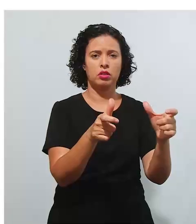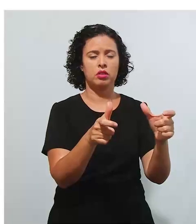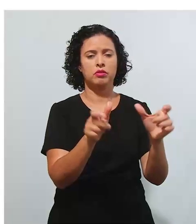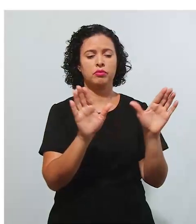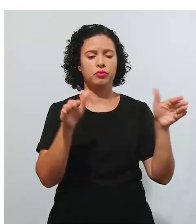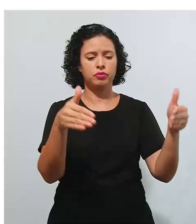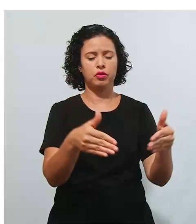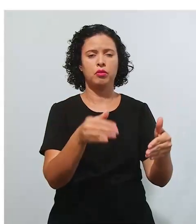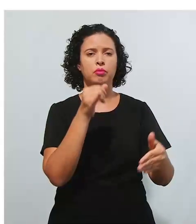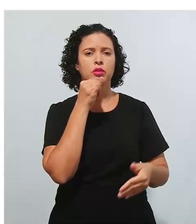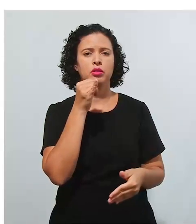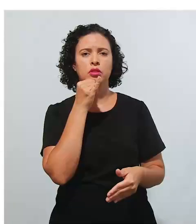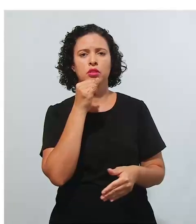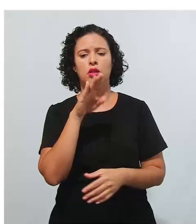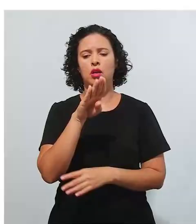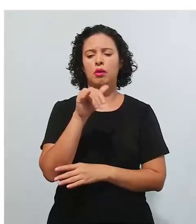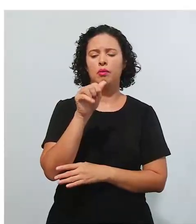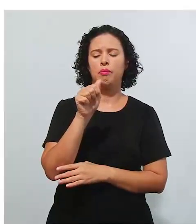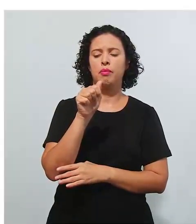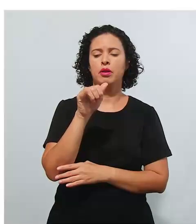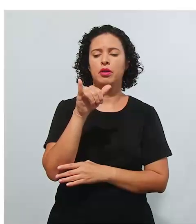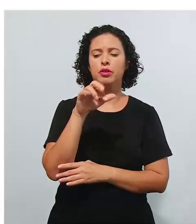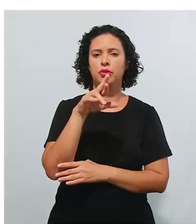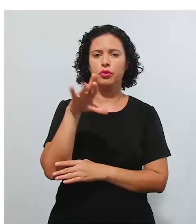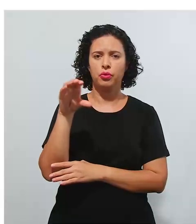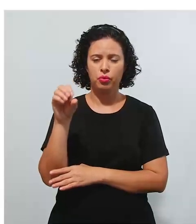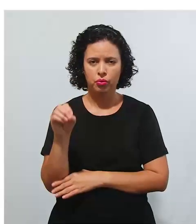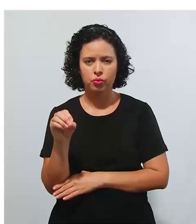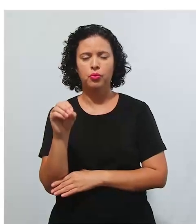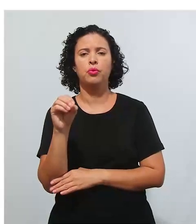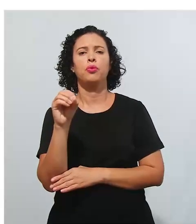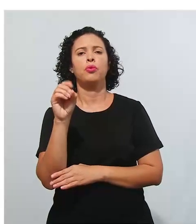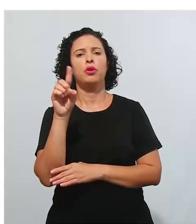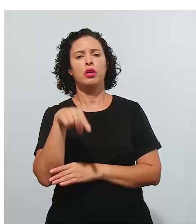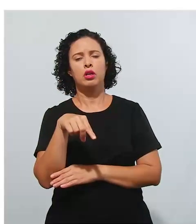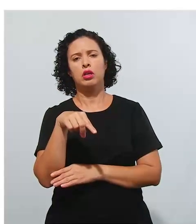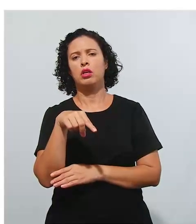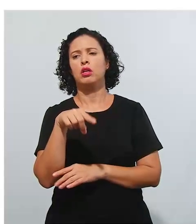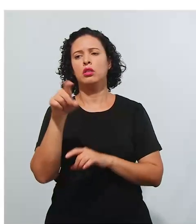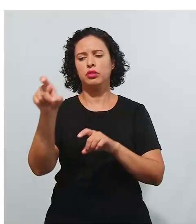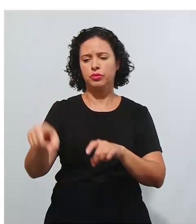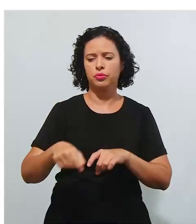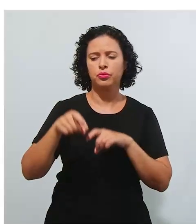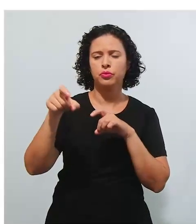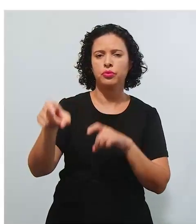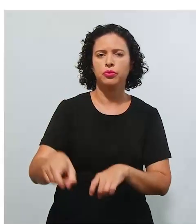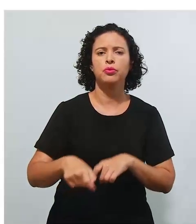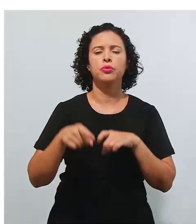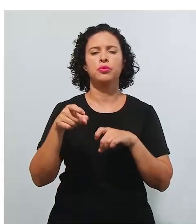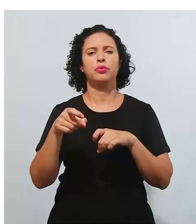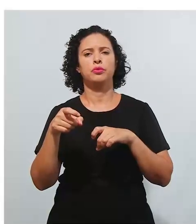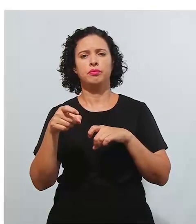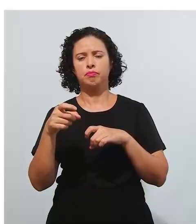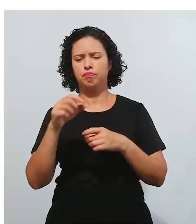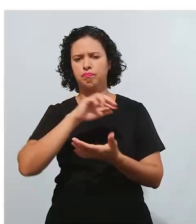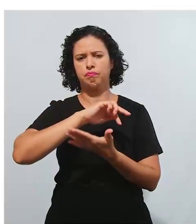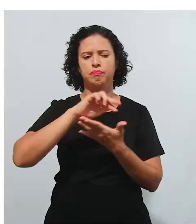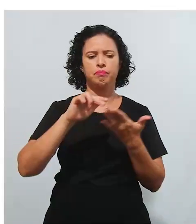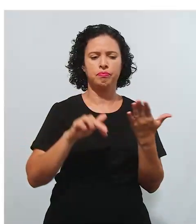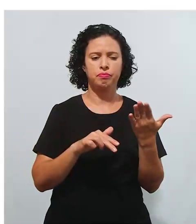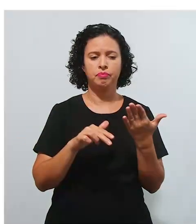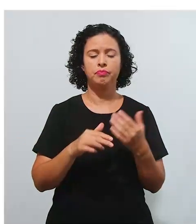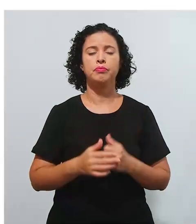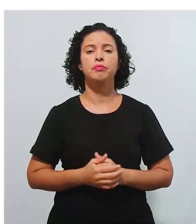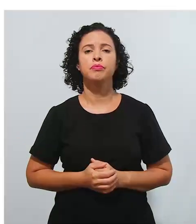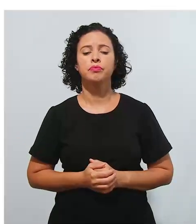as associações de bairro, associações da região, os quilombolas, ribeirinhos, agricultores. Depois de toda